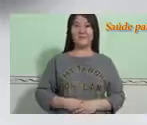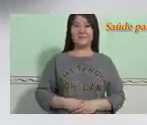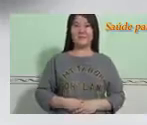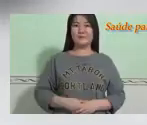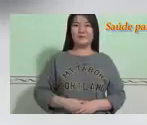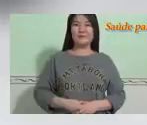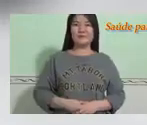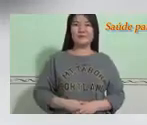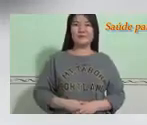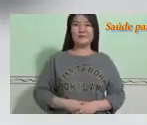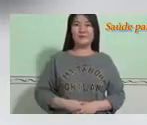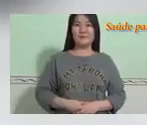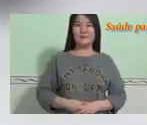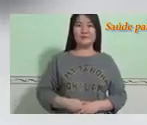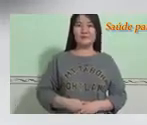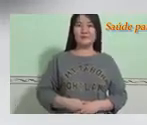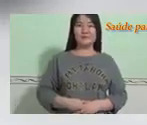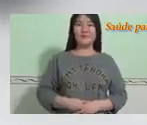Assim, vírgula e acento agudo